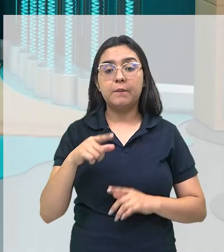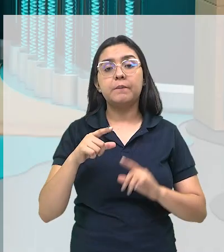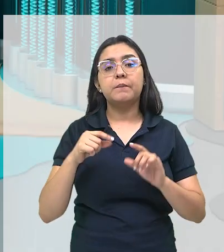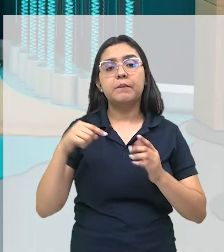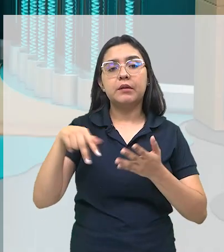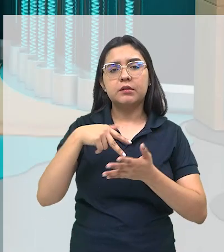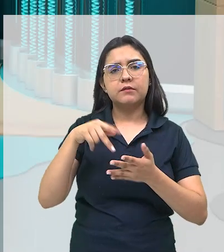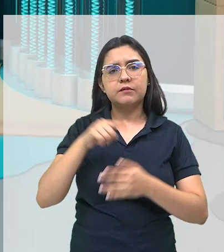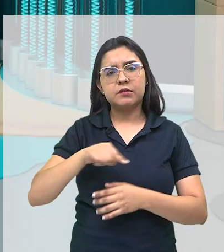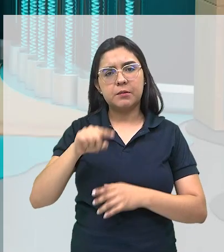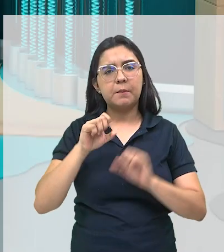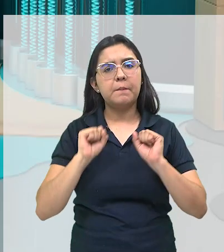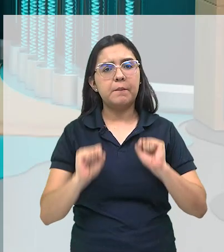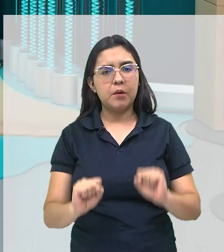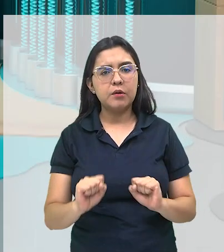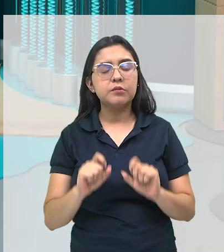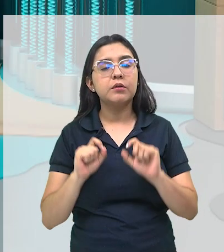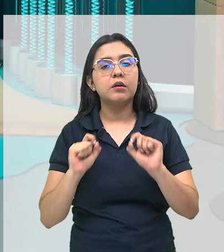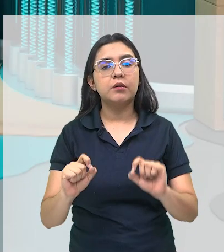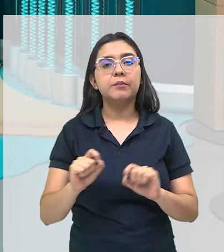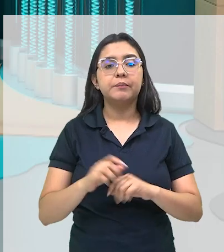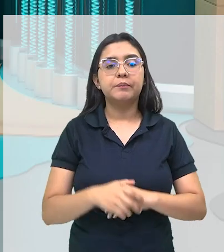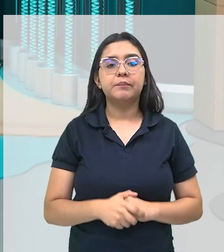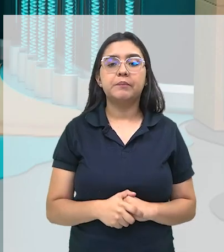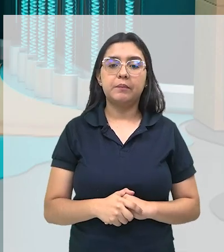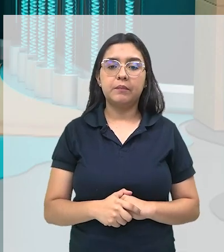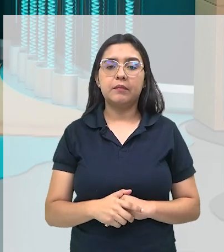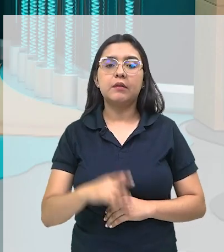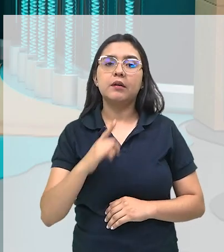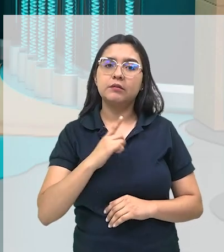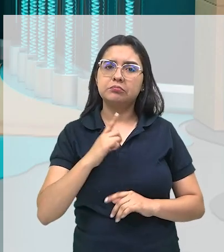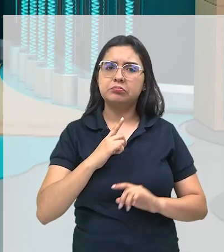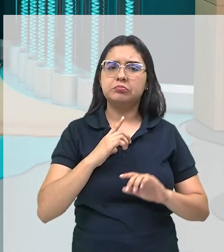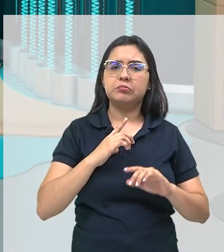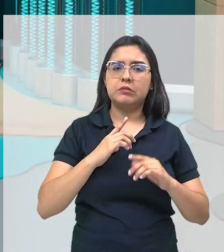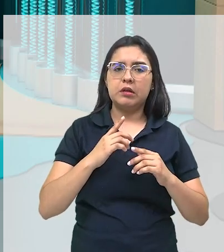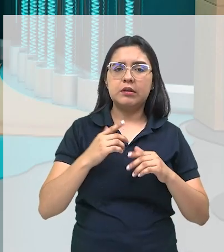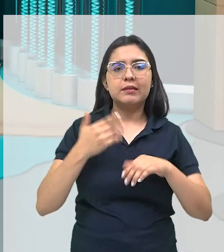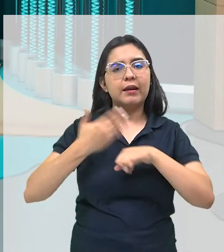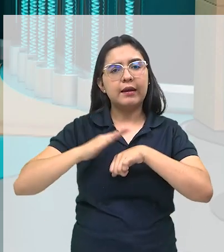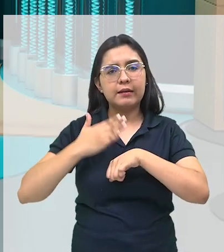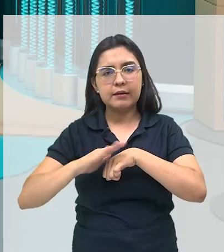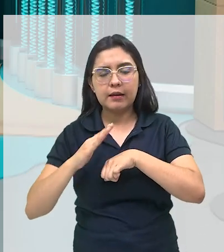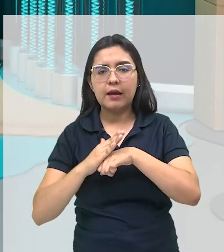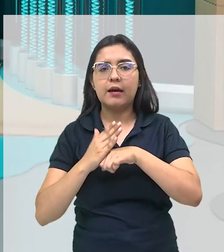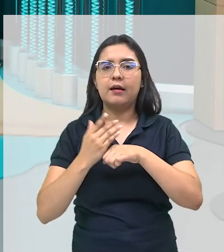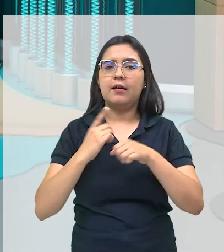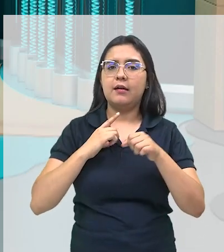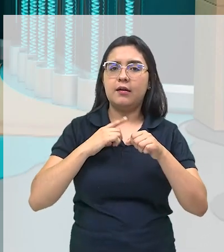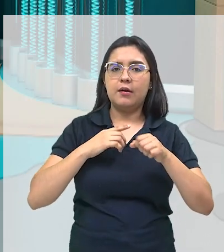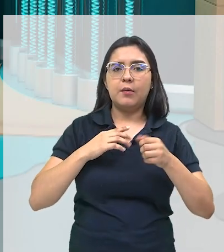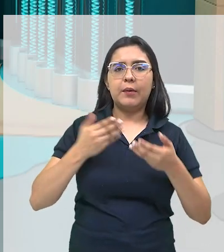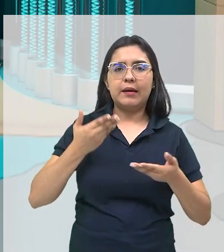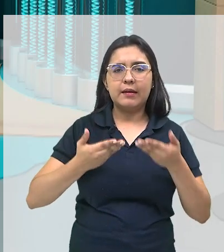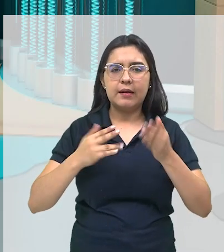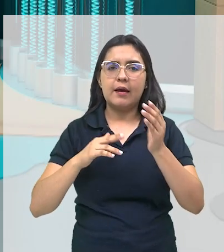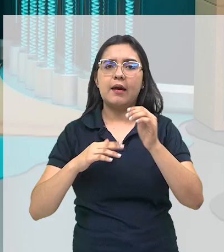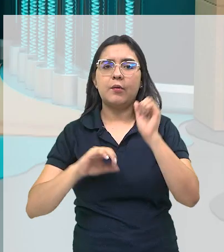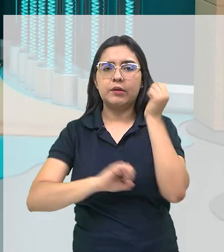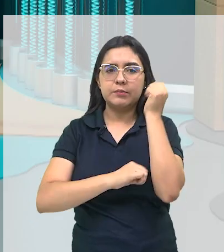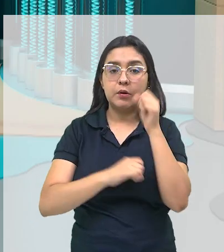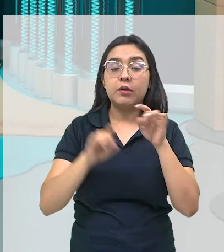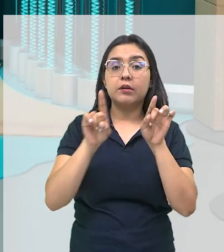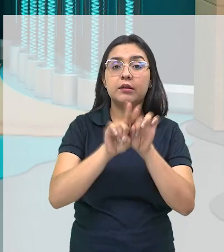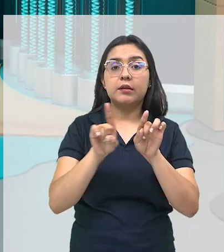que você pode desenvolver muito a questão da coordenação motora, do equilíbrio. Ela vai